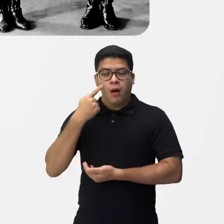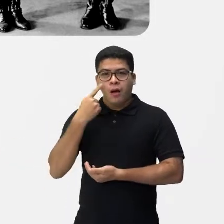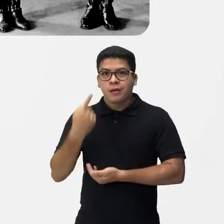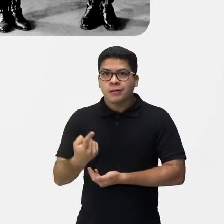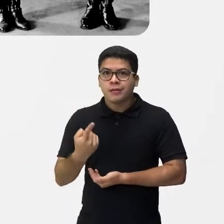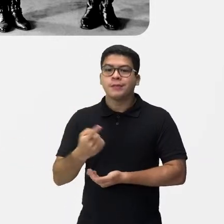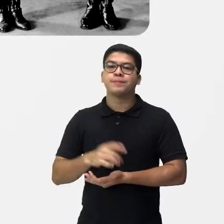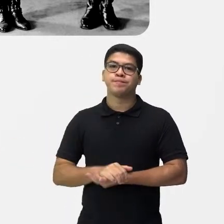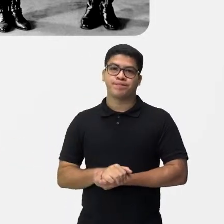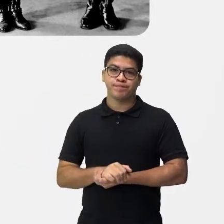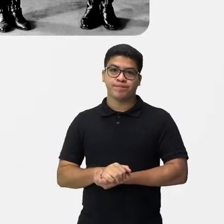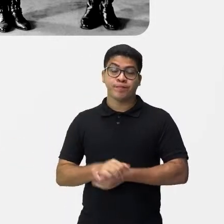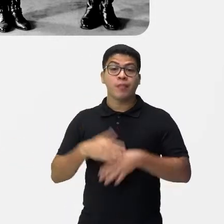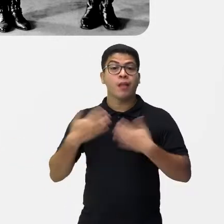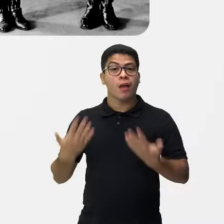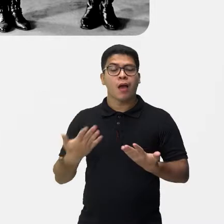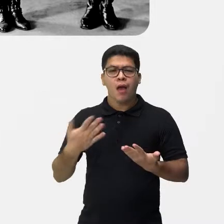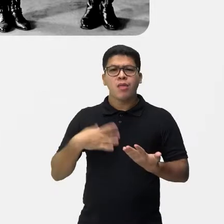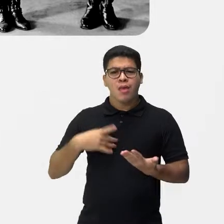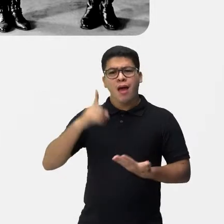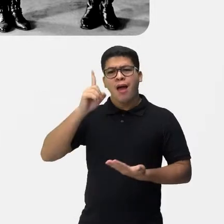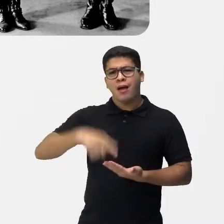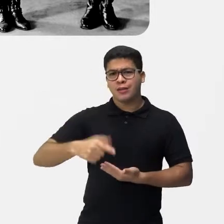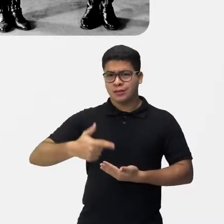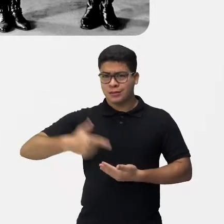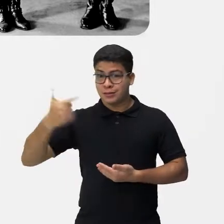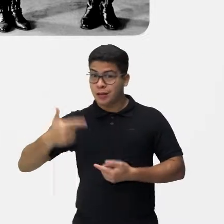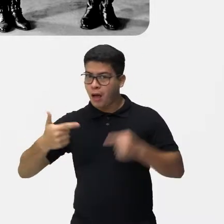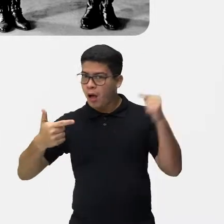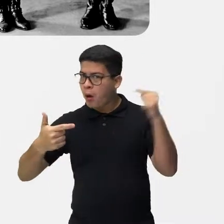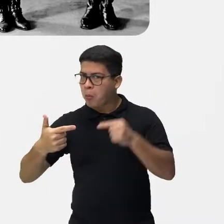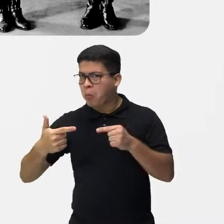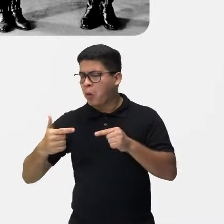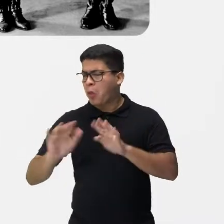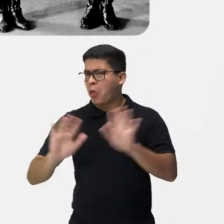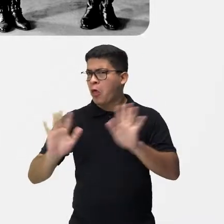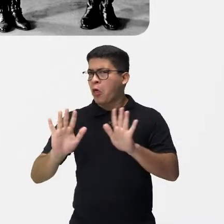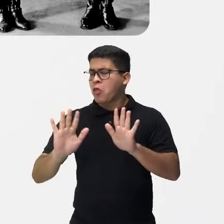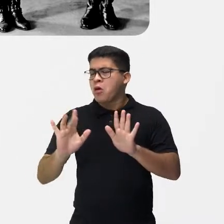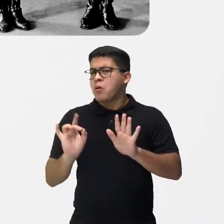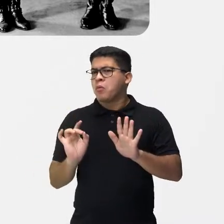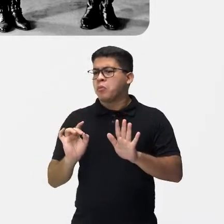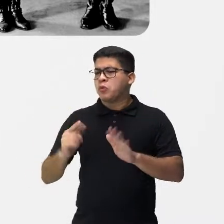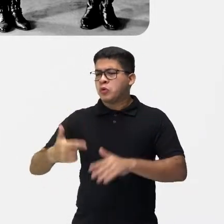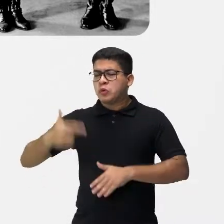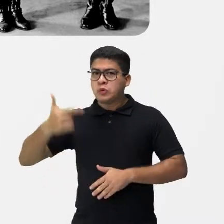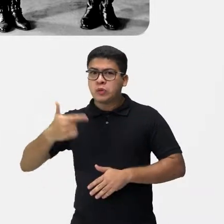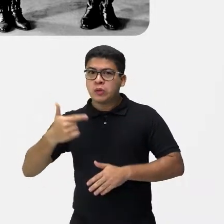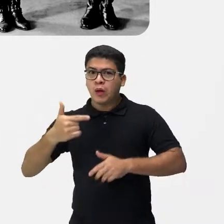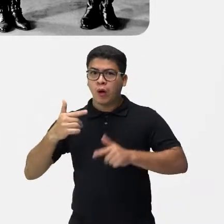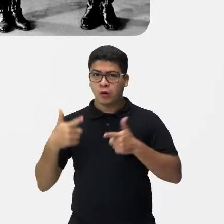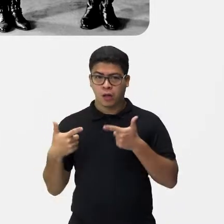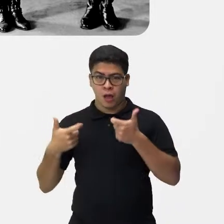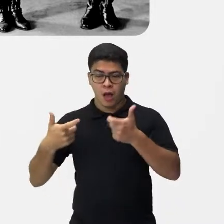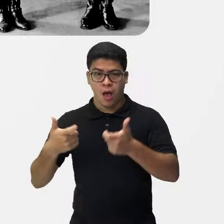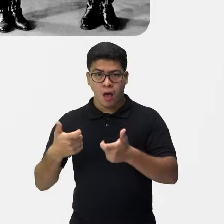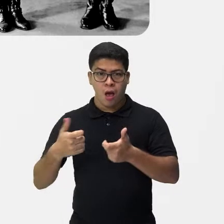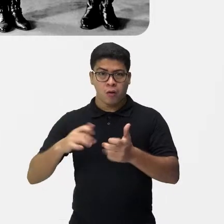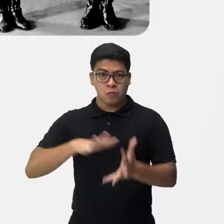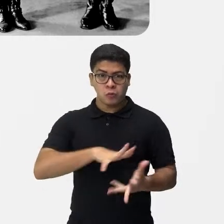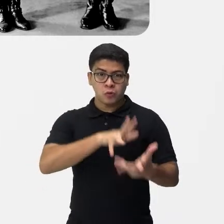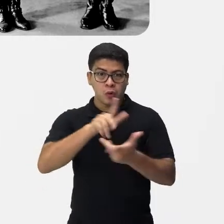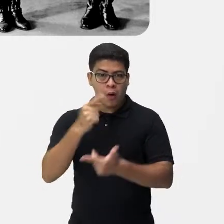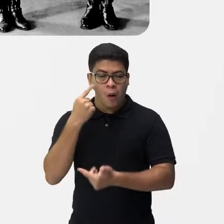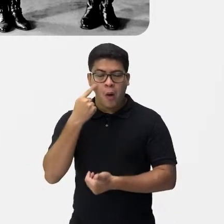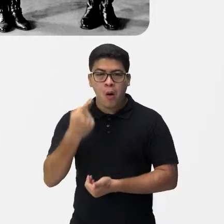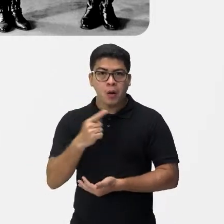Então a gente vai ver que realmente ela não se chama Segunda Guerra Mundial à toa. É um conflito de grandes proporções e nós temos